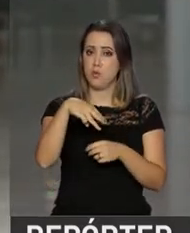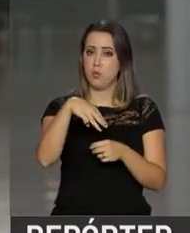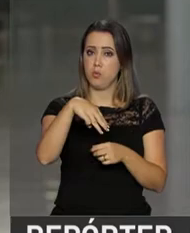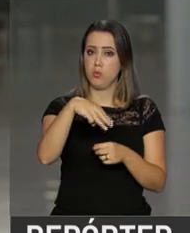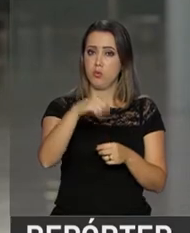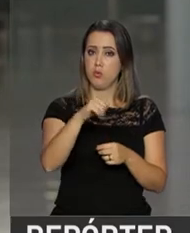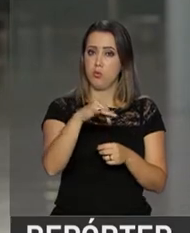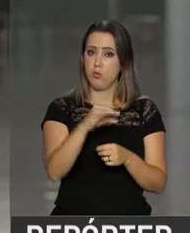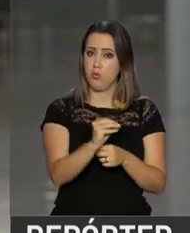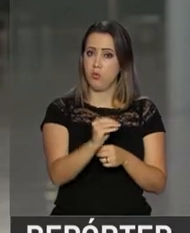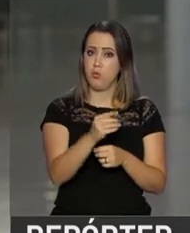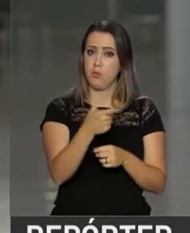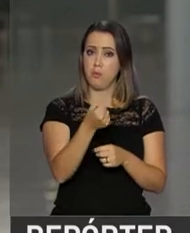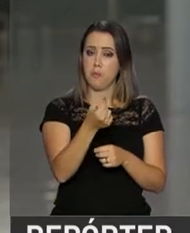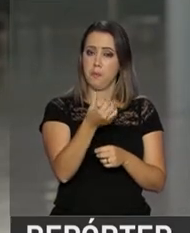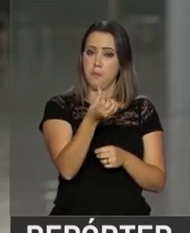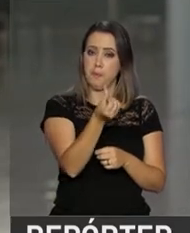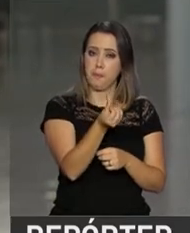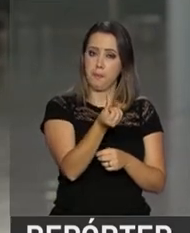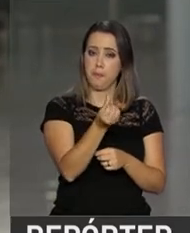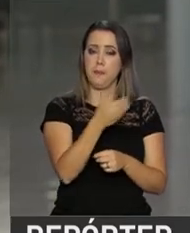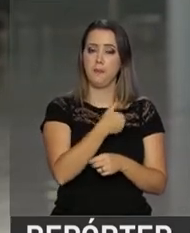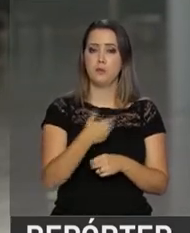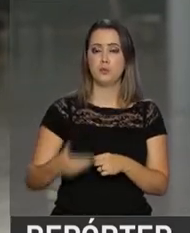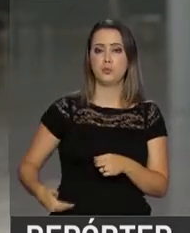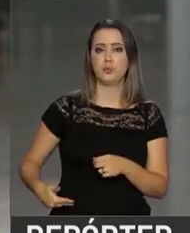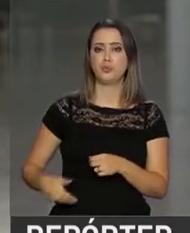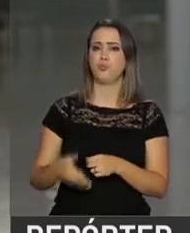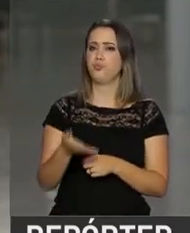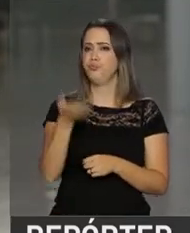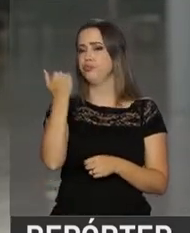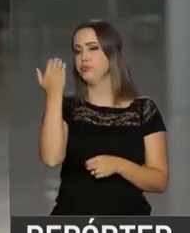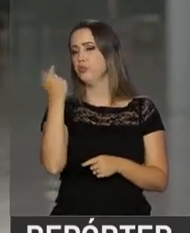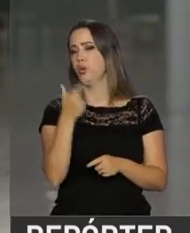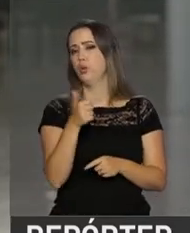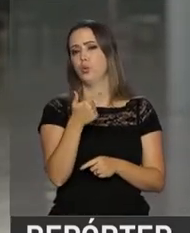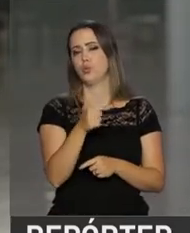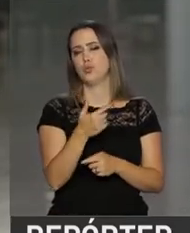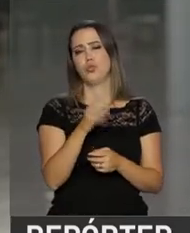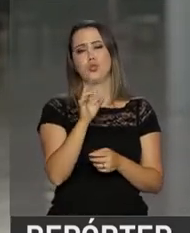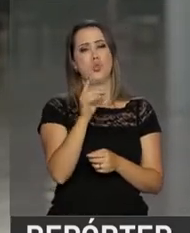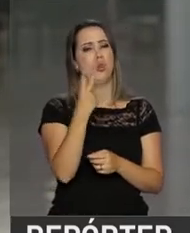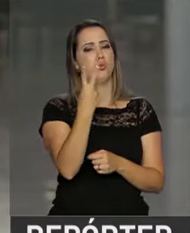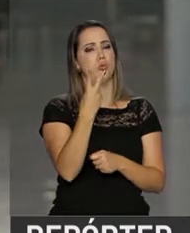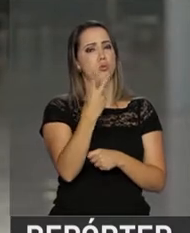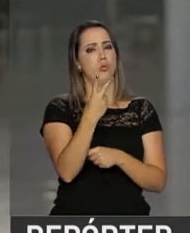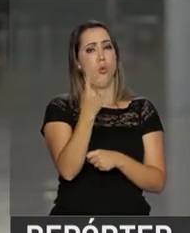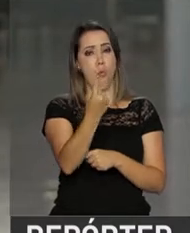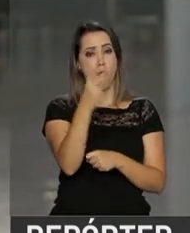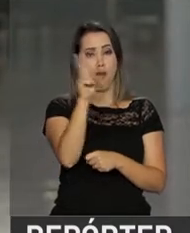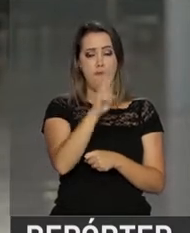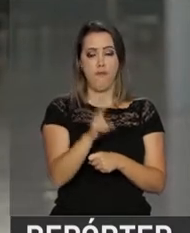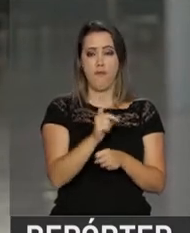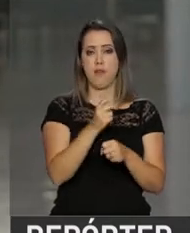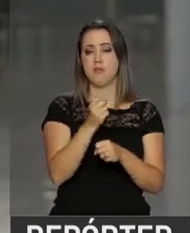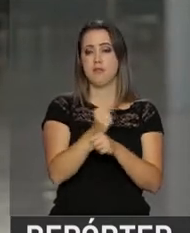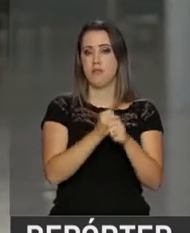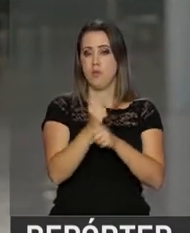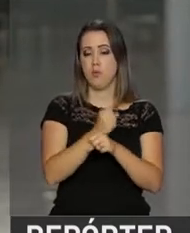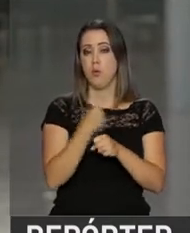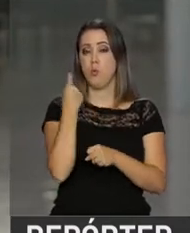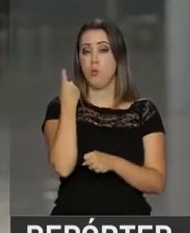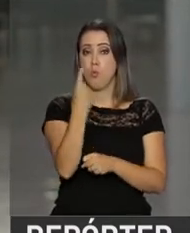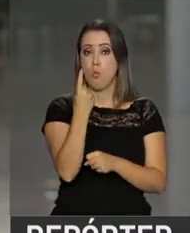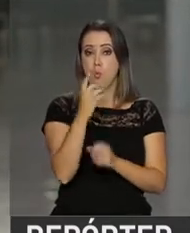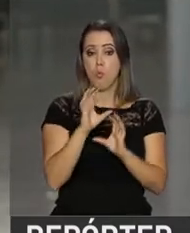de 2016 no governo anterior essa revisão era feita apenas uma vez por ano com apenas uma